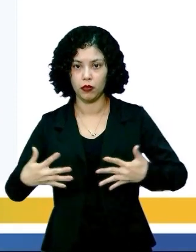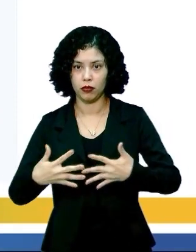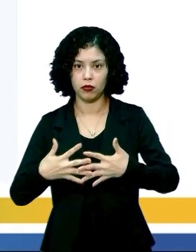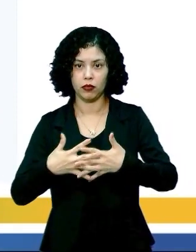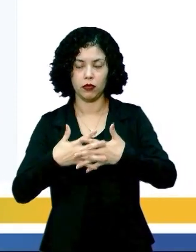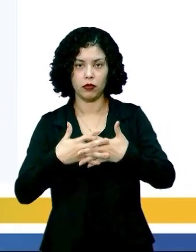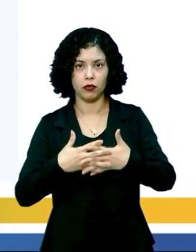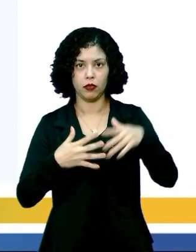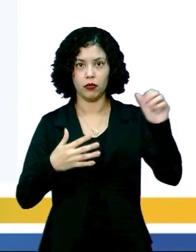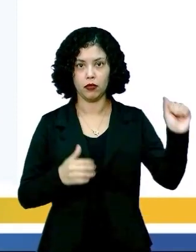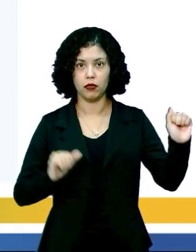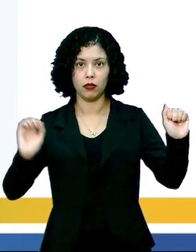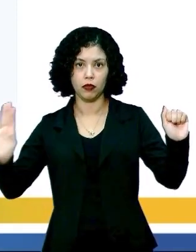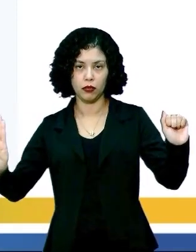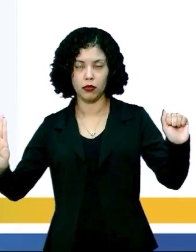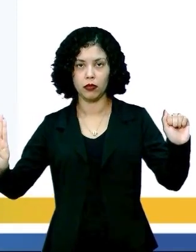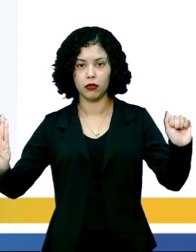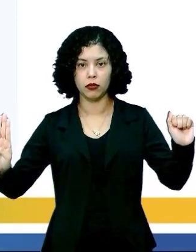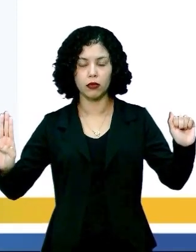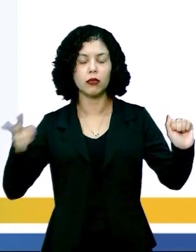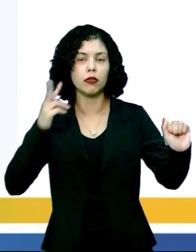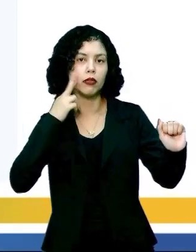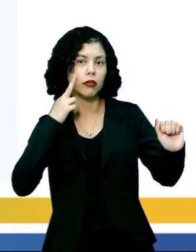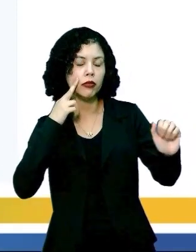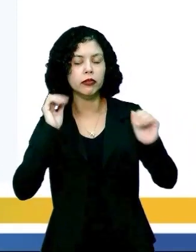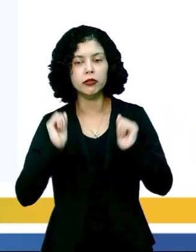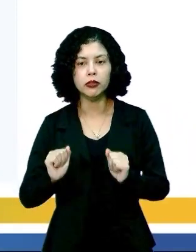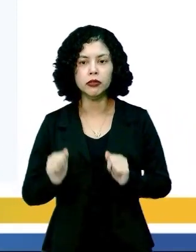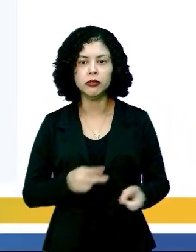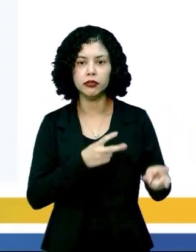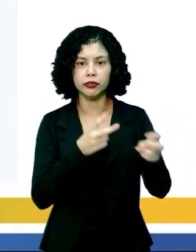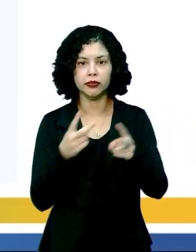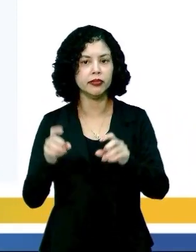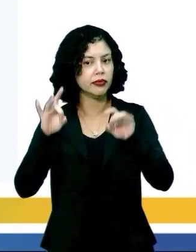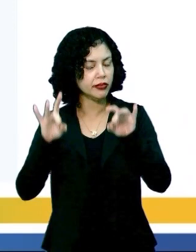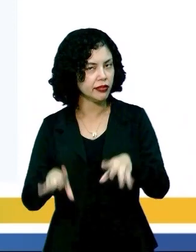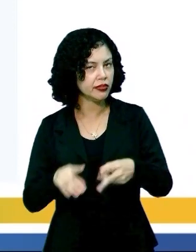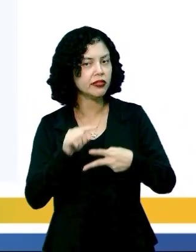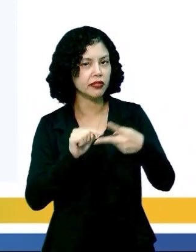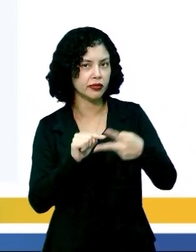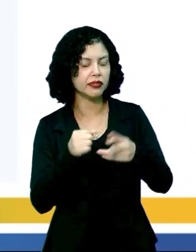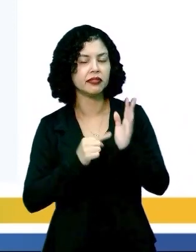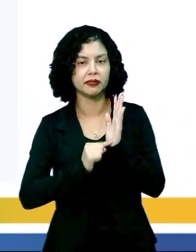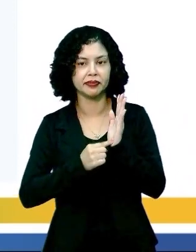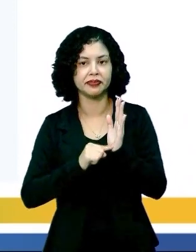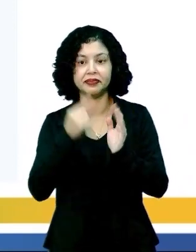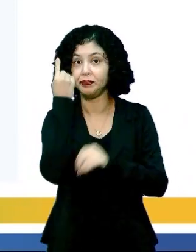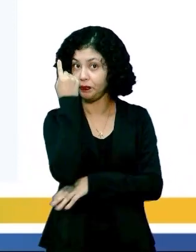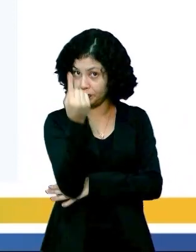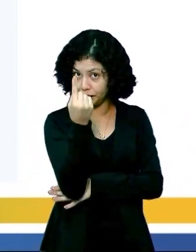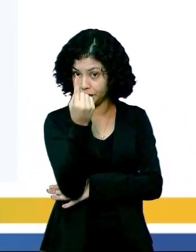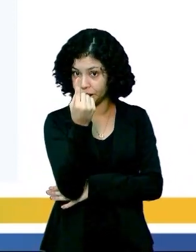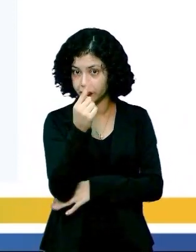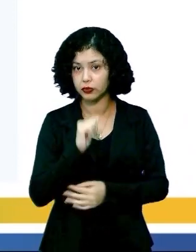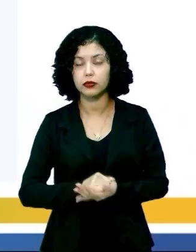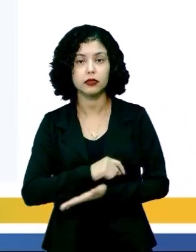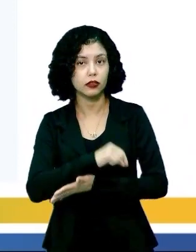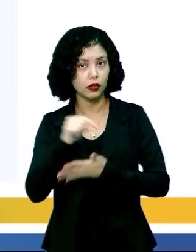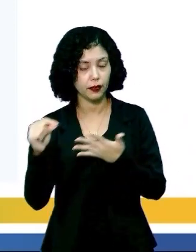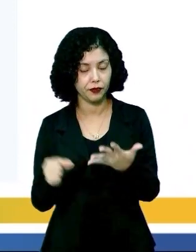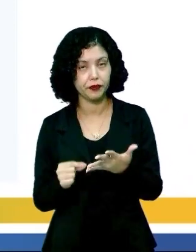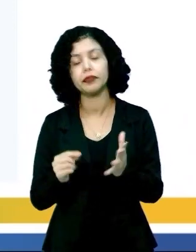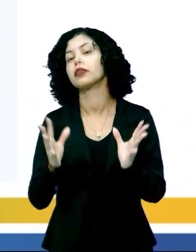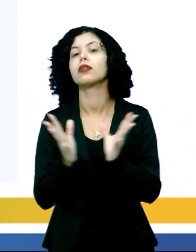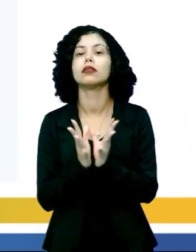encaixando do A encaixando no B, mas normalmente podemos observar que os últimos dois pontos vai em um único elemento